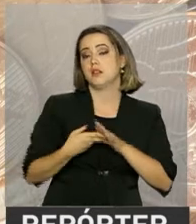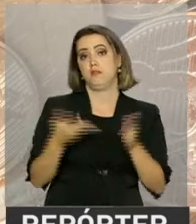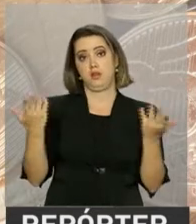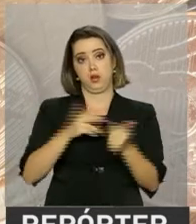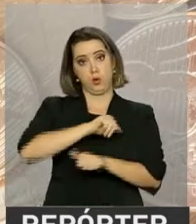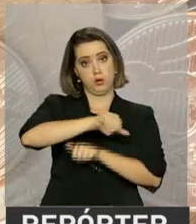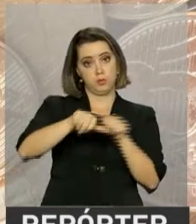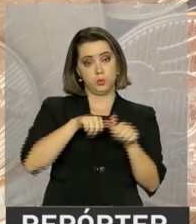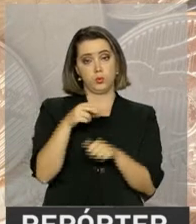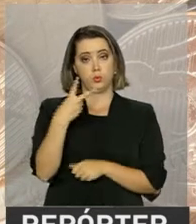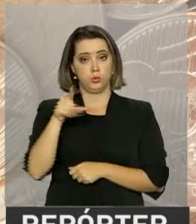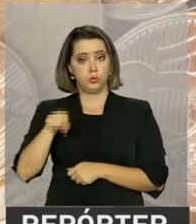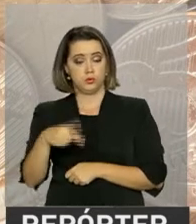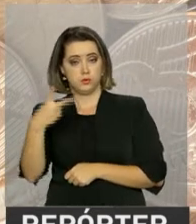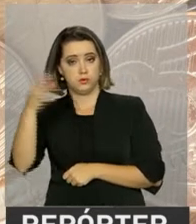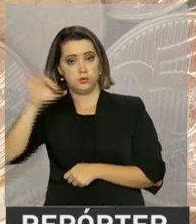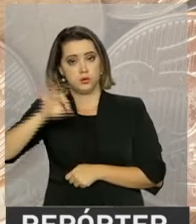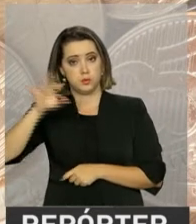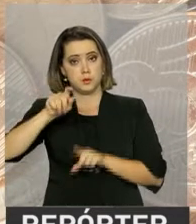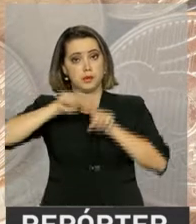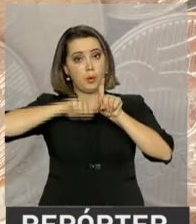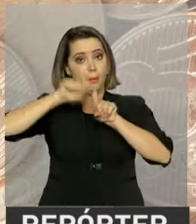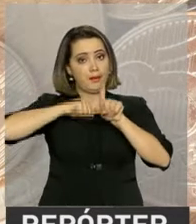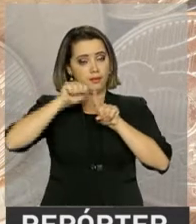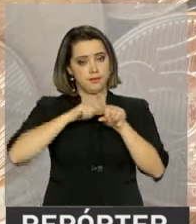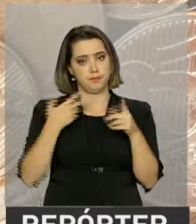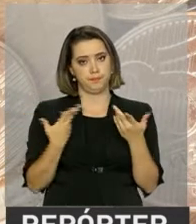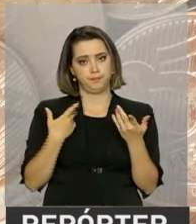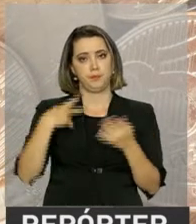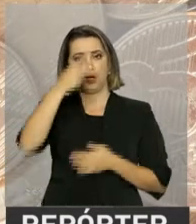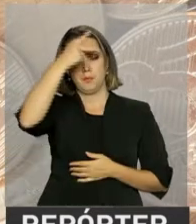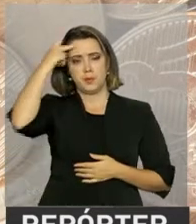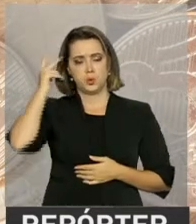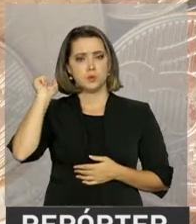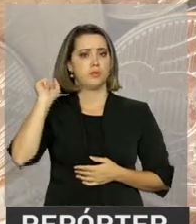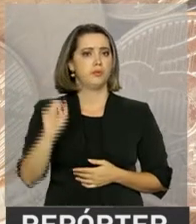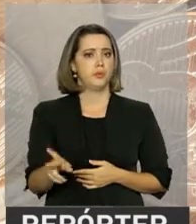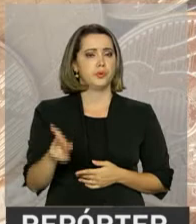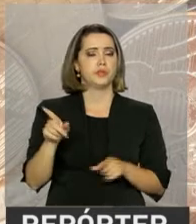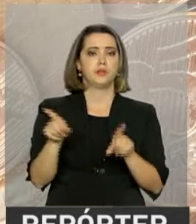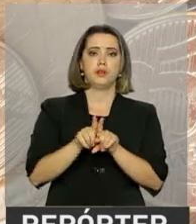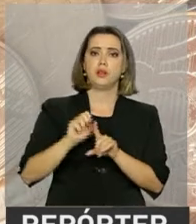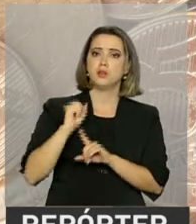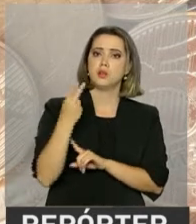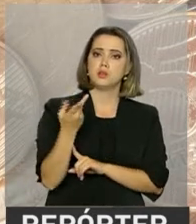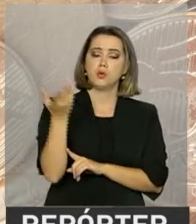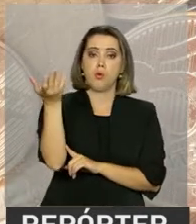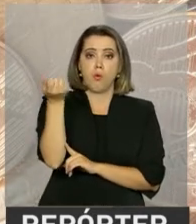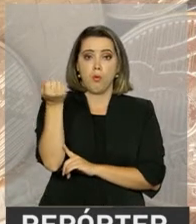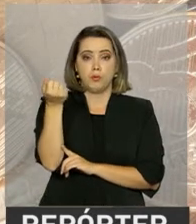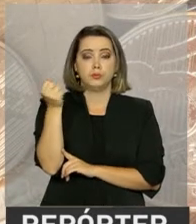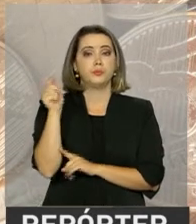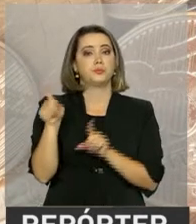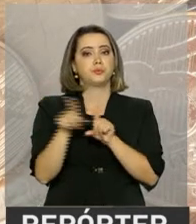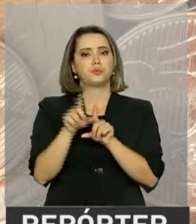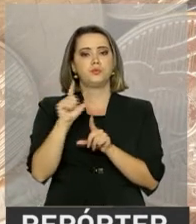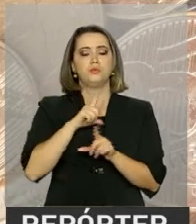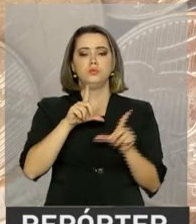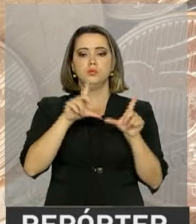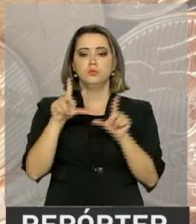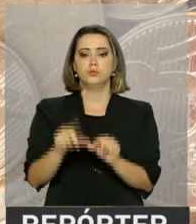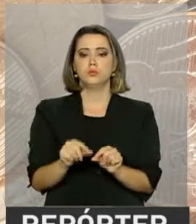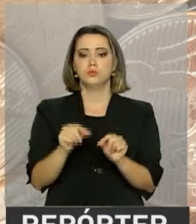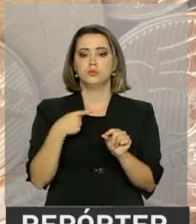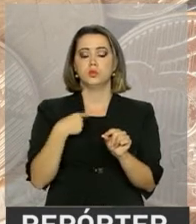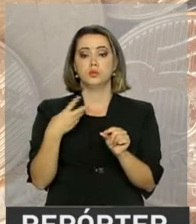para 2,2 por cento para aposentados e pensionistas o teto da taxa de juros teve redução